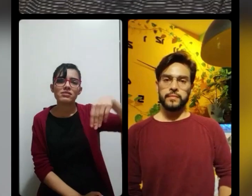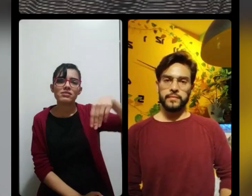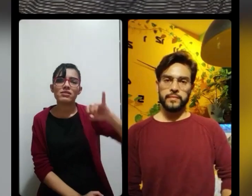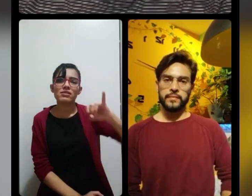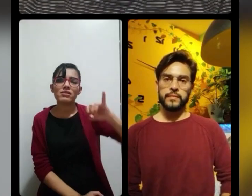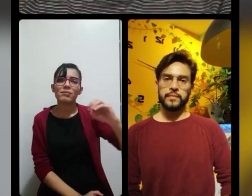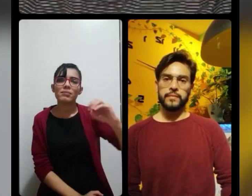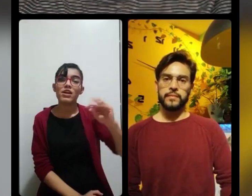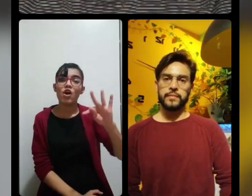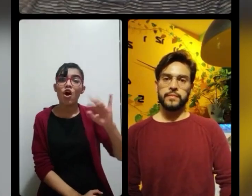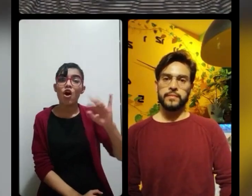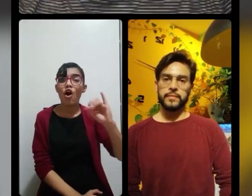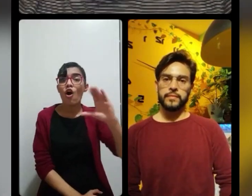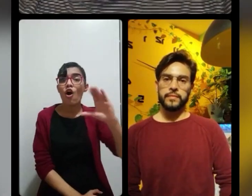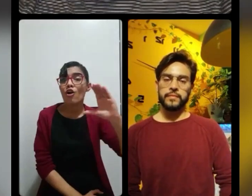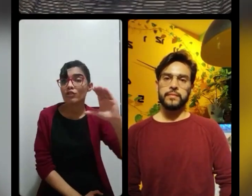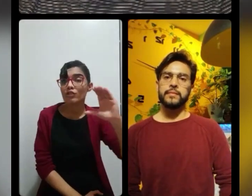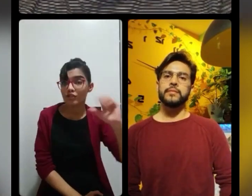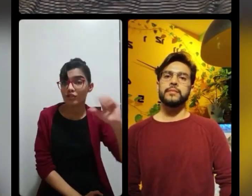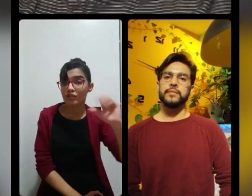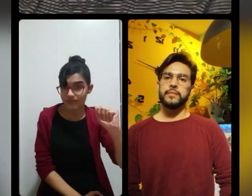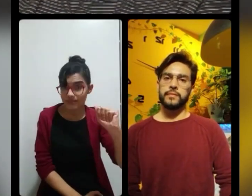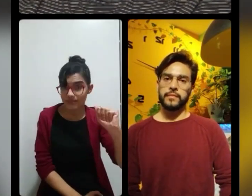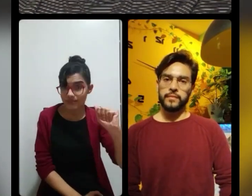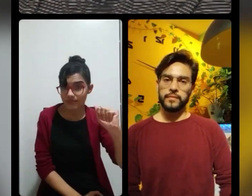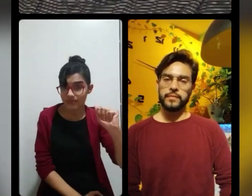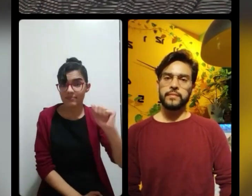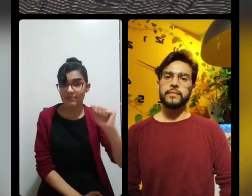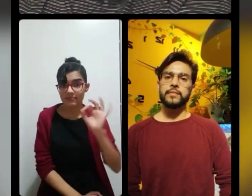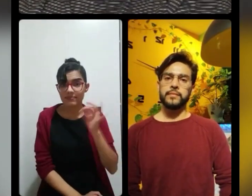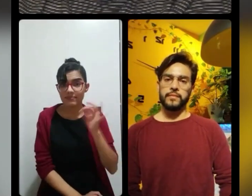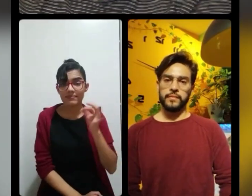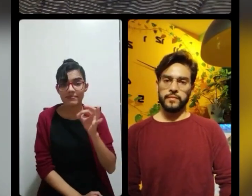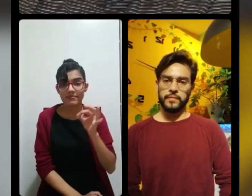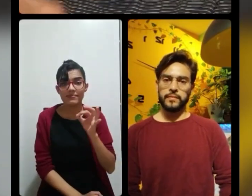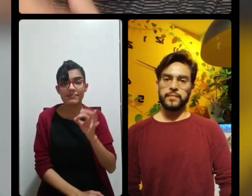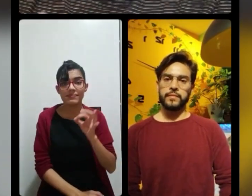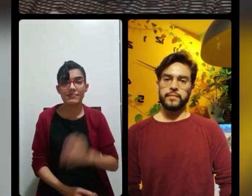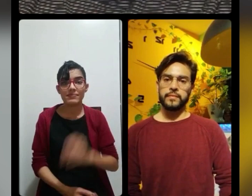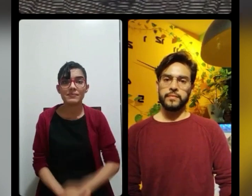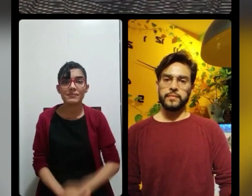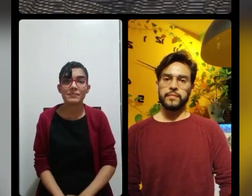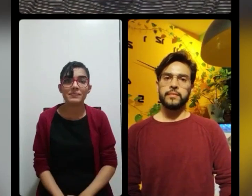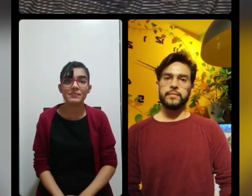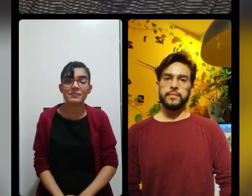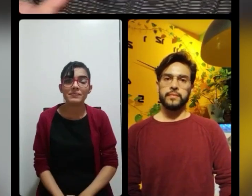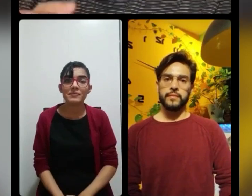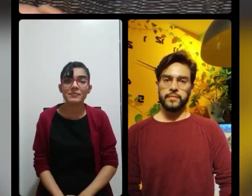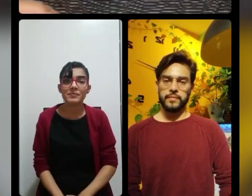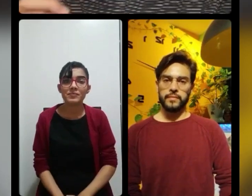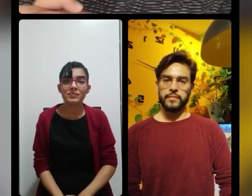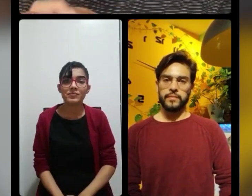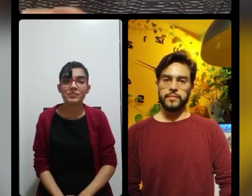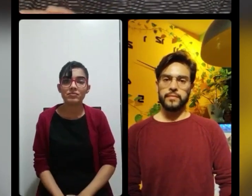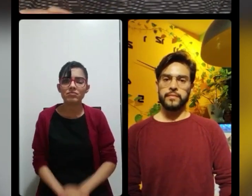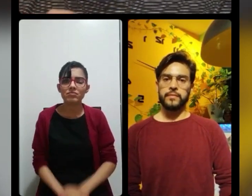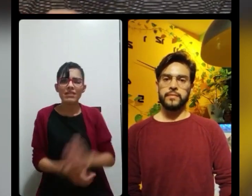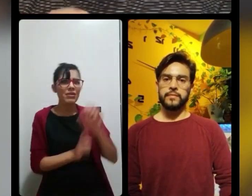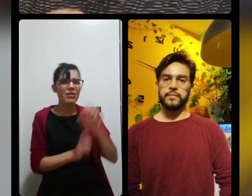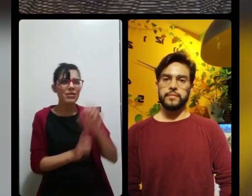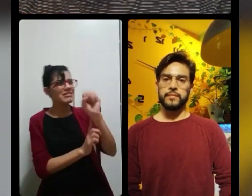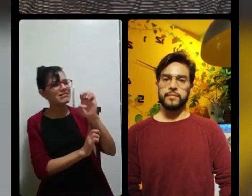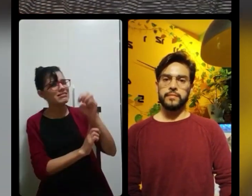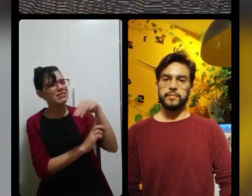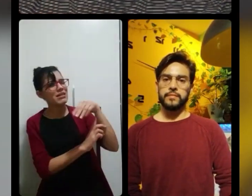comunicação ficava como eu fiquei, no segundo plano. Né? Nós não éramos semióticos, nós não compreendíamos a semiótica. Éramos